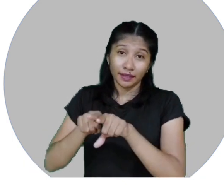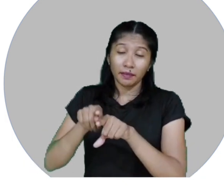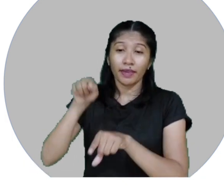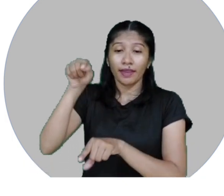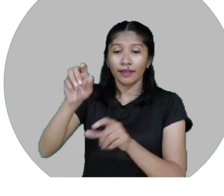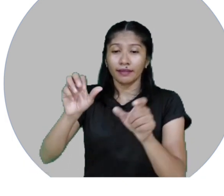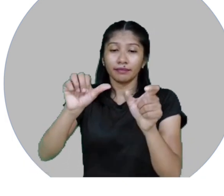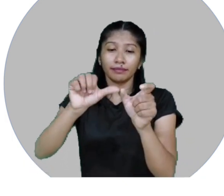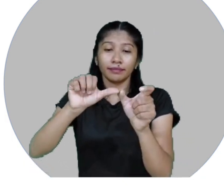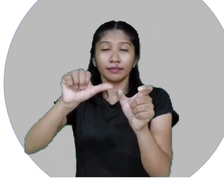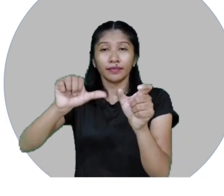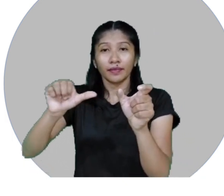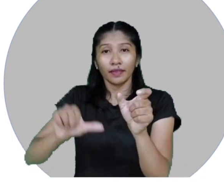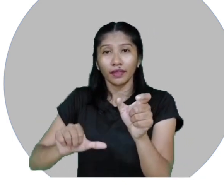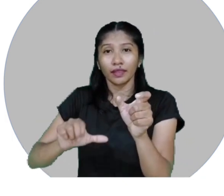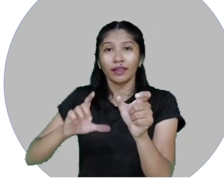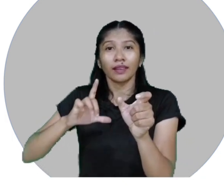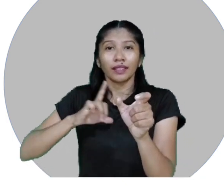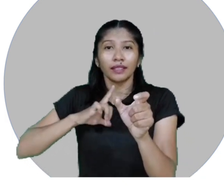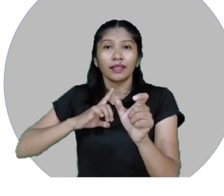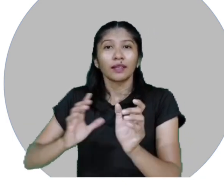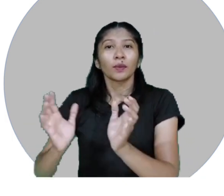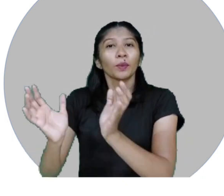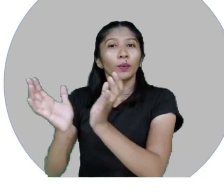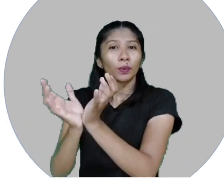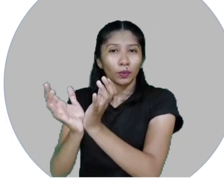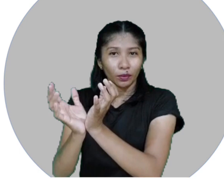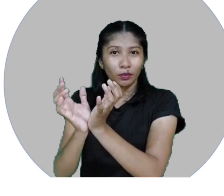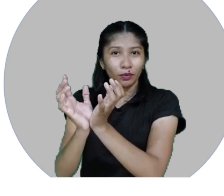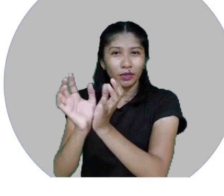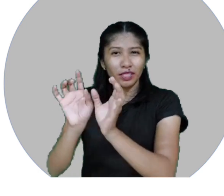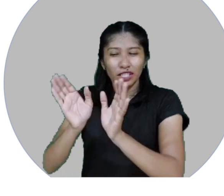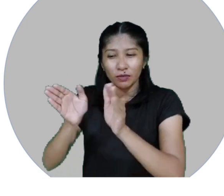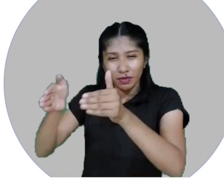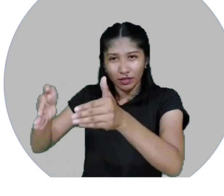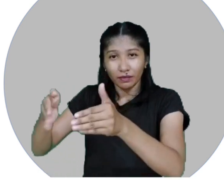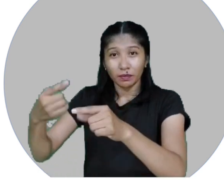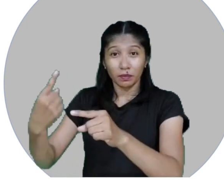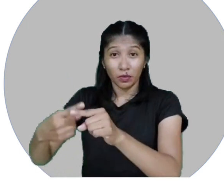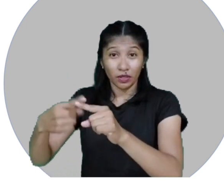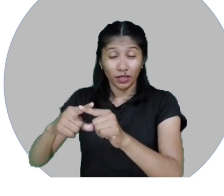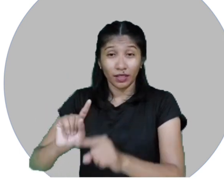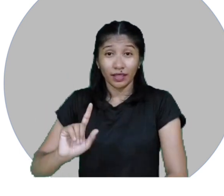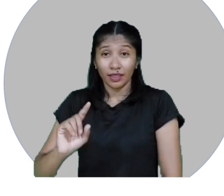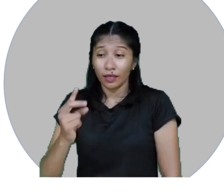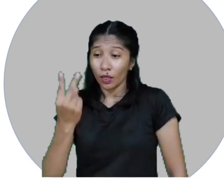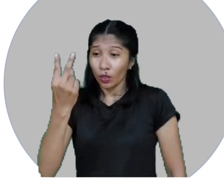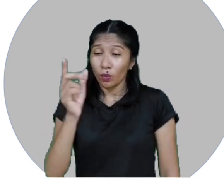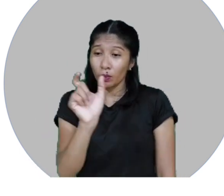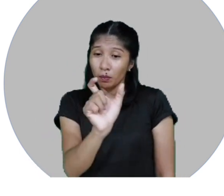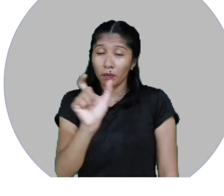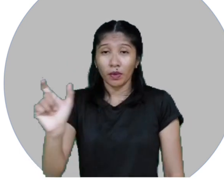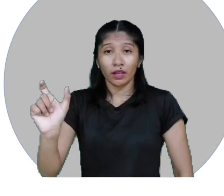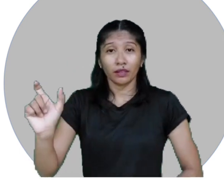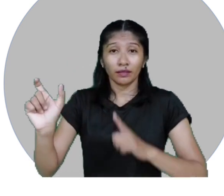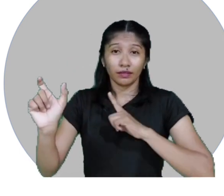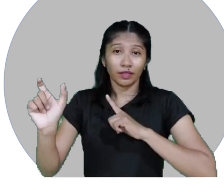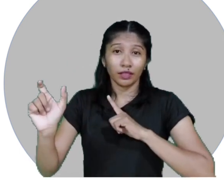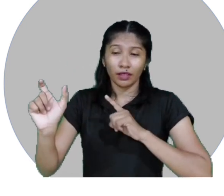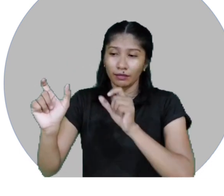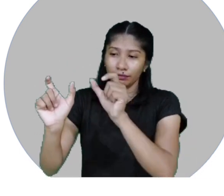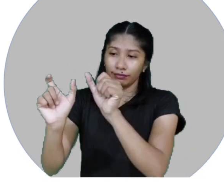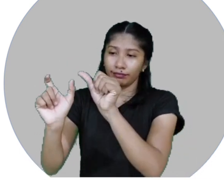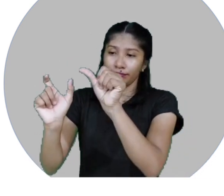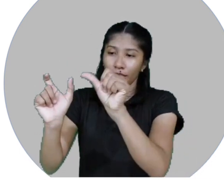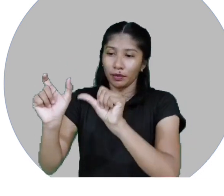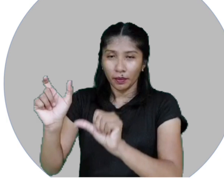esta declinação se trata de um grupo anômalo de flexão, porque, na verdade, somente duas palavras possuem todos os